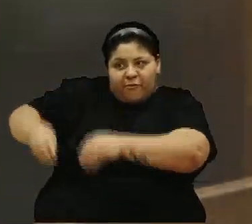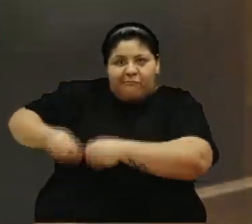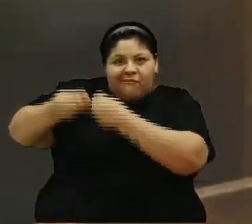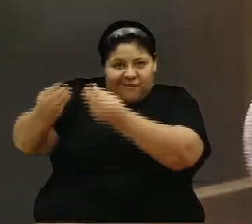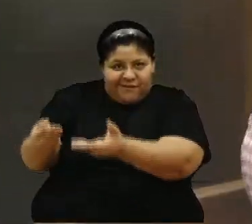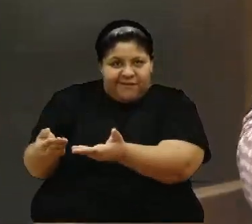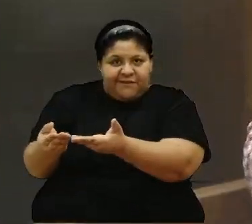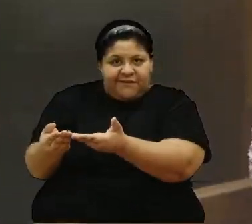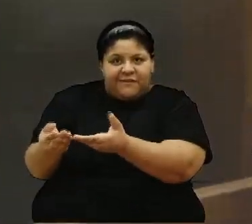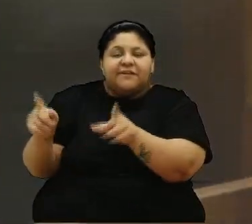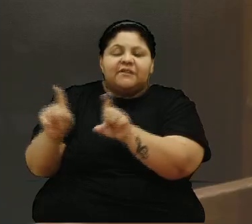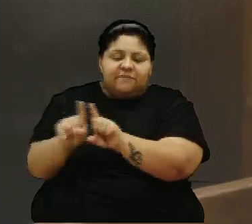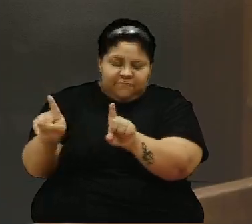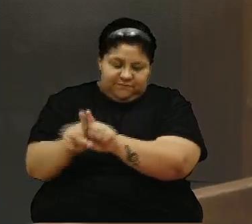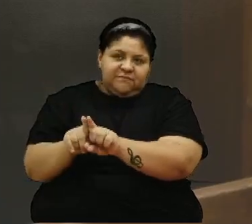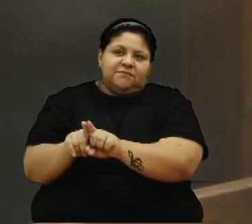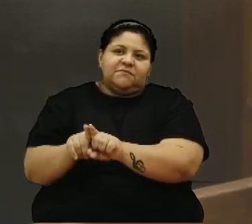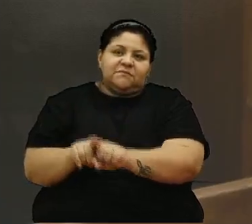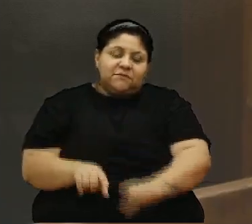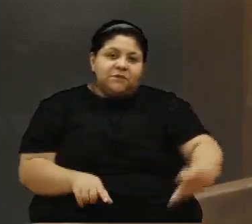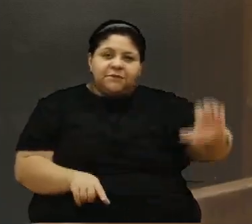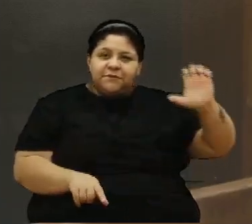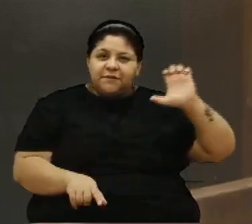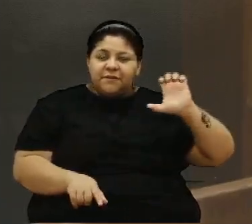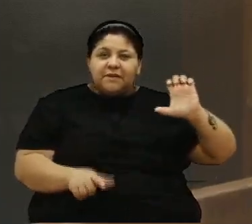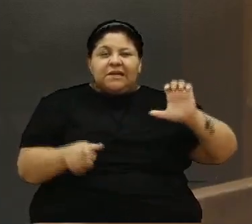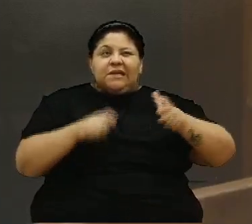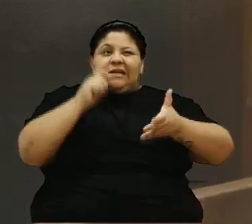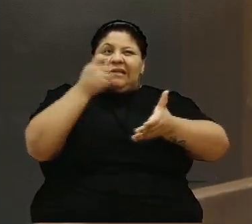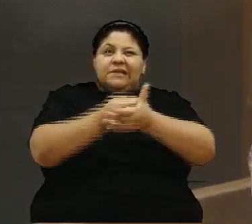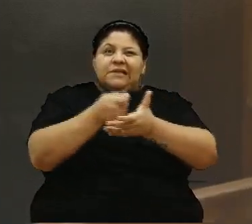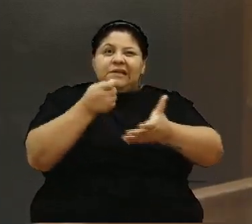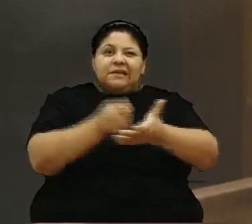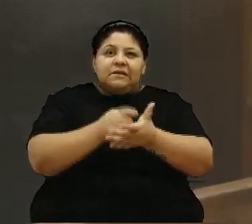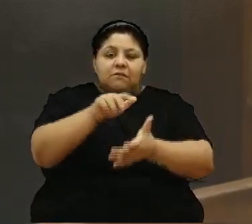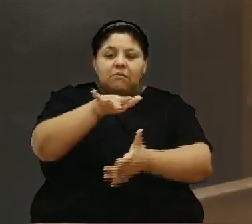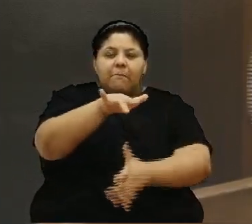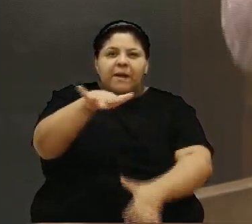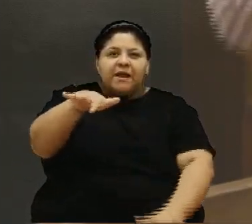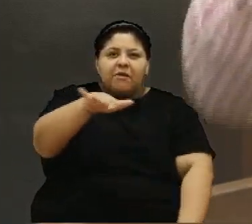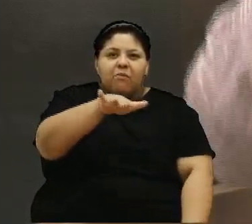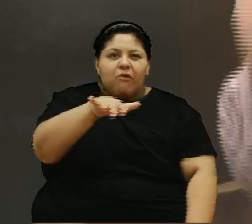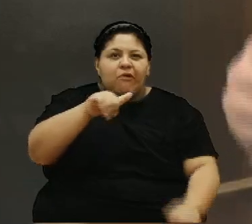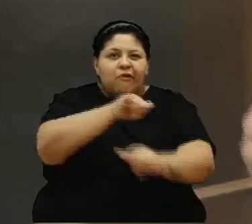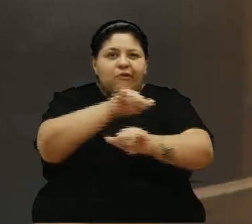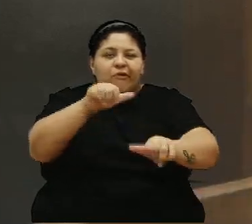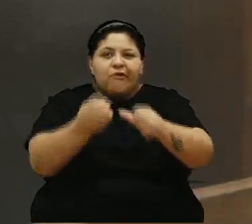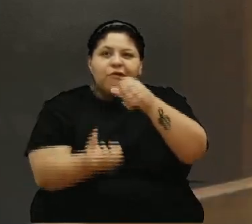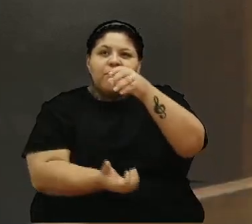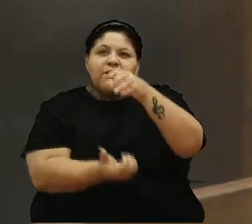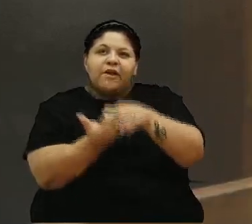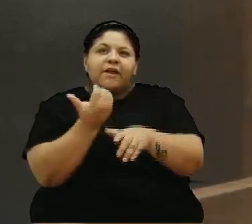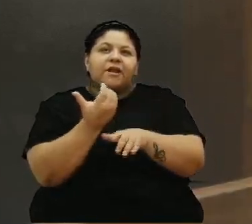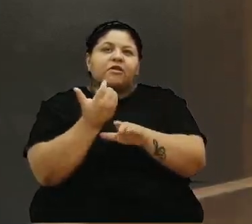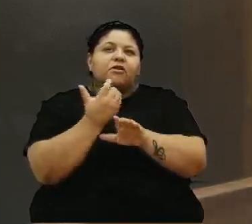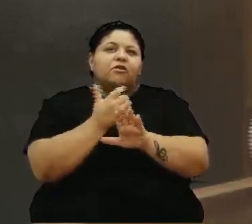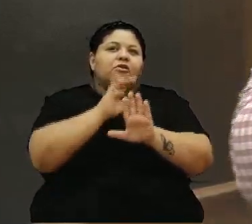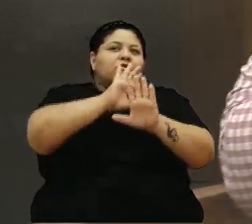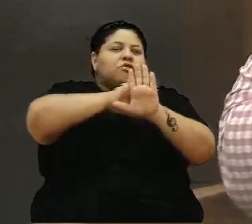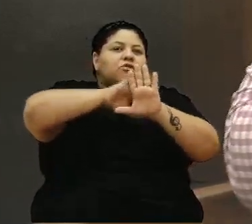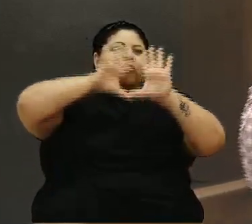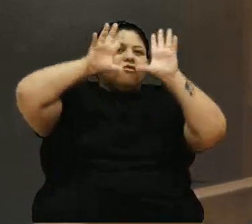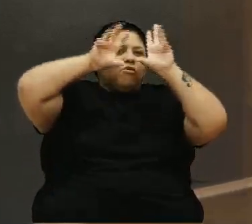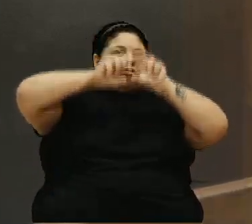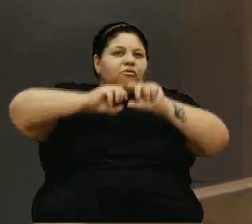aí, além disso, a esquerda tenta manipular a informação criando o mesmo fundo escuro. Aí vai lá os